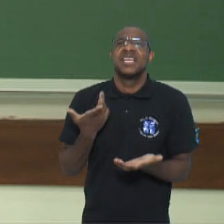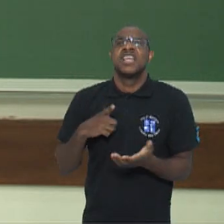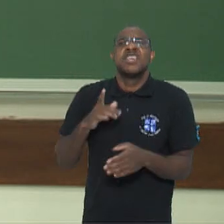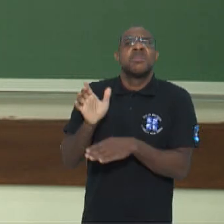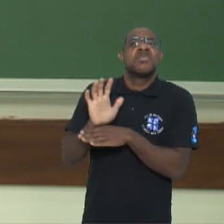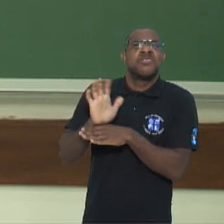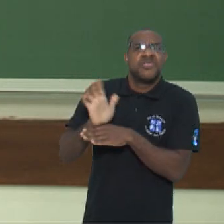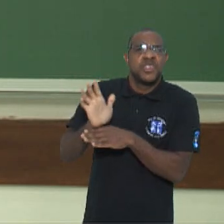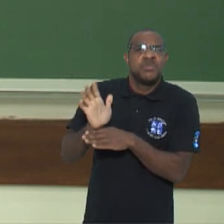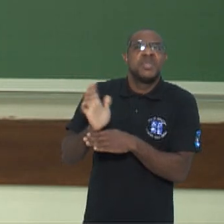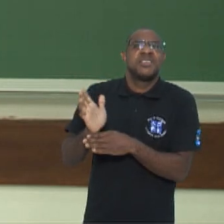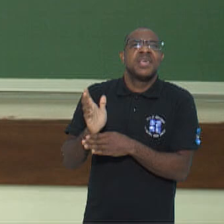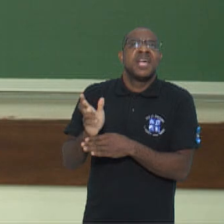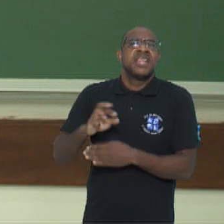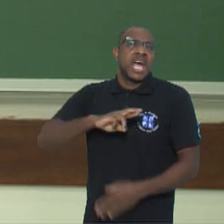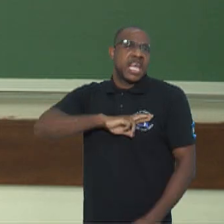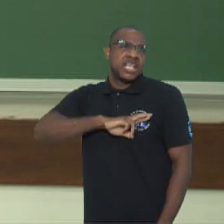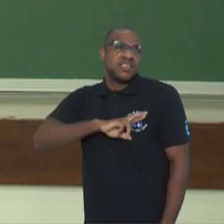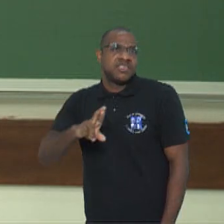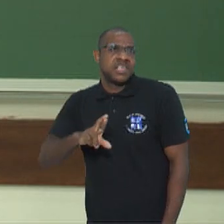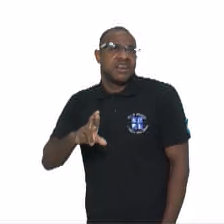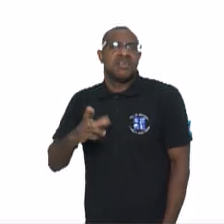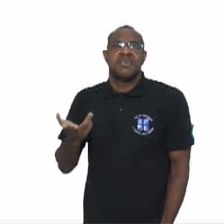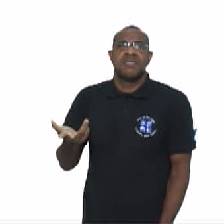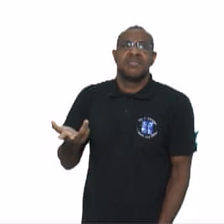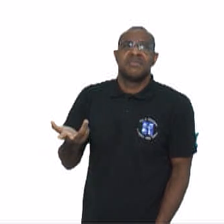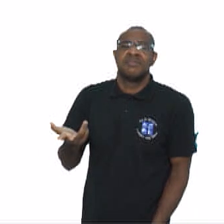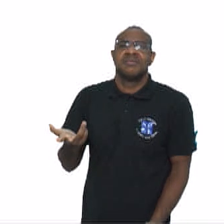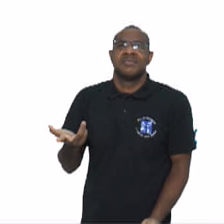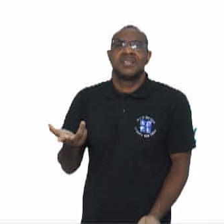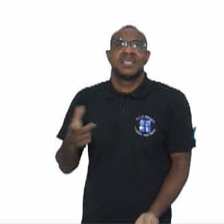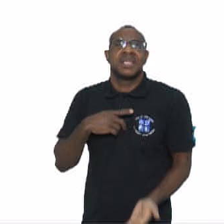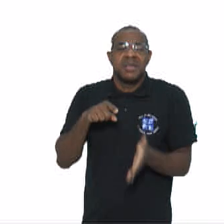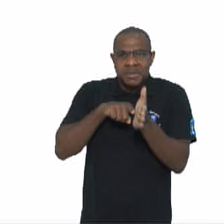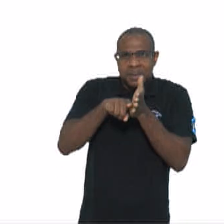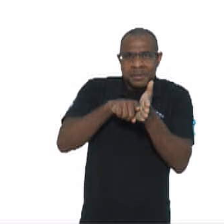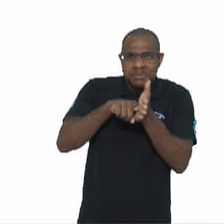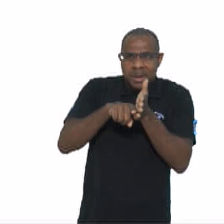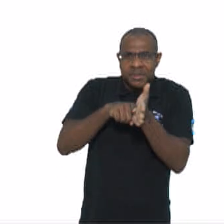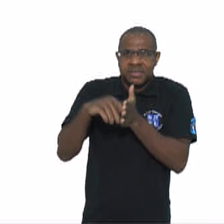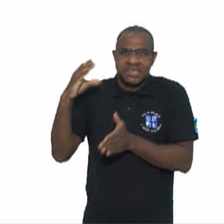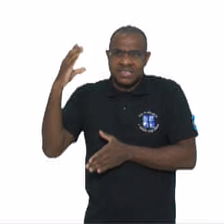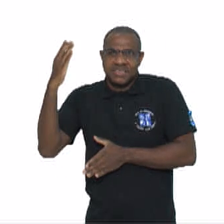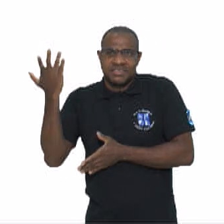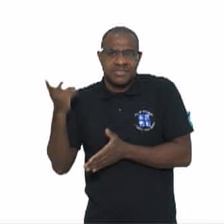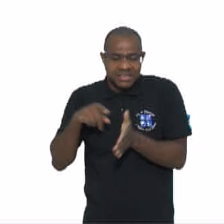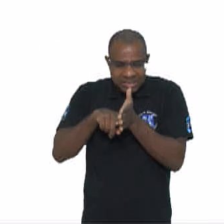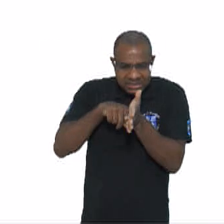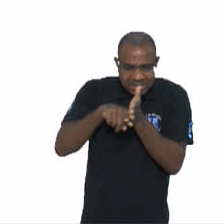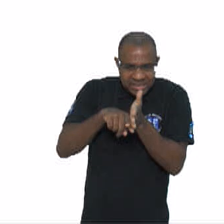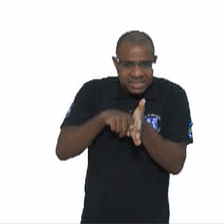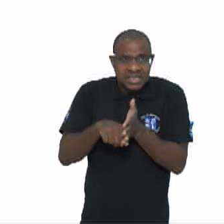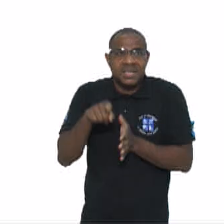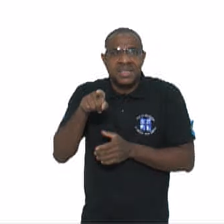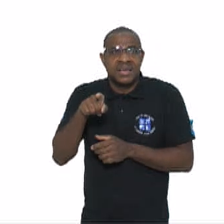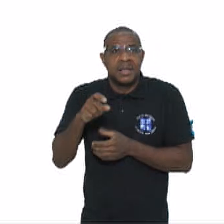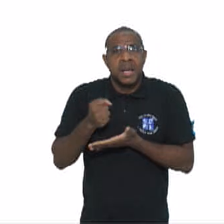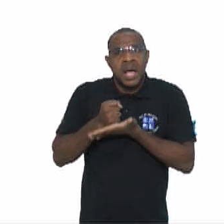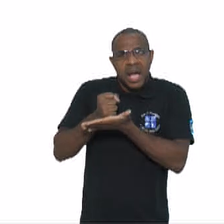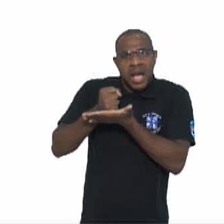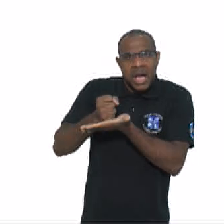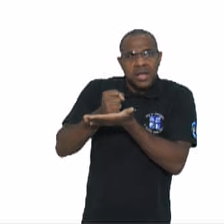religiosos, vemos aqui fins científicos para identificar elementos que auxiliassem